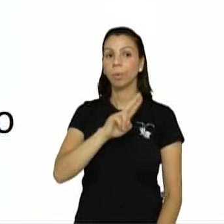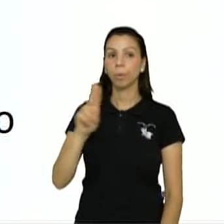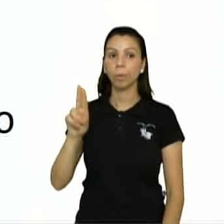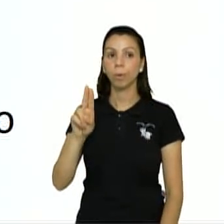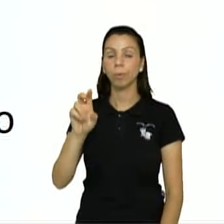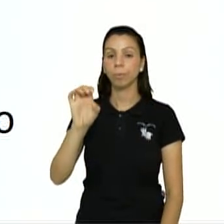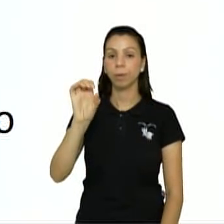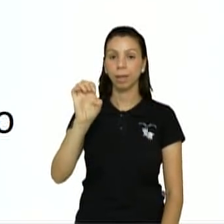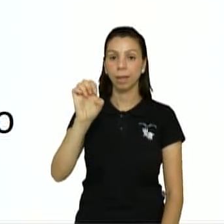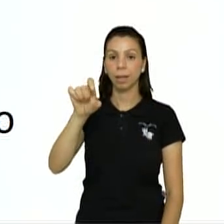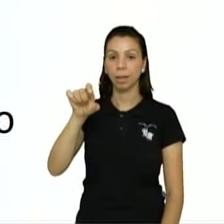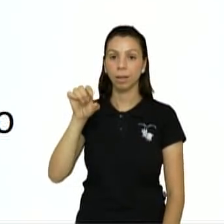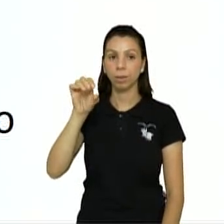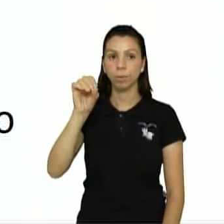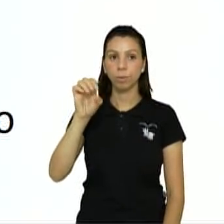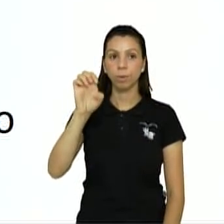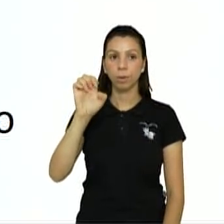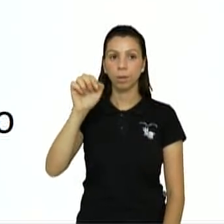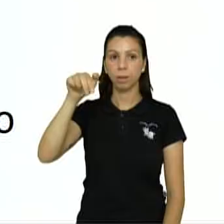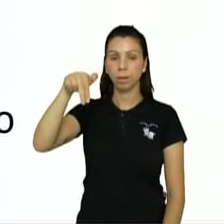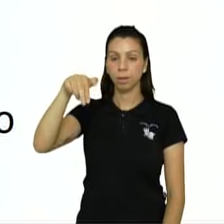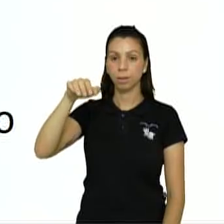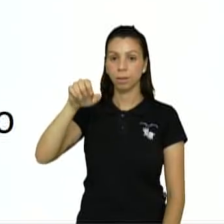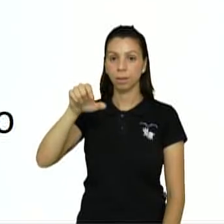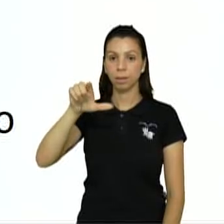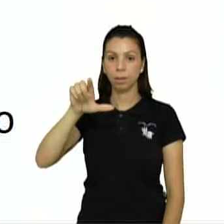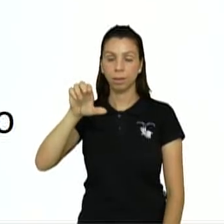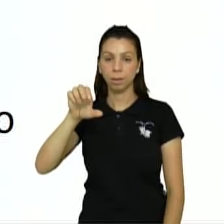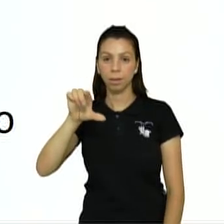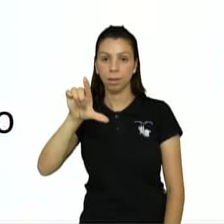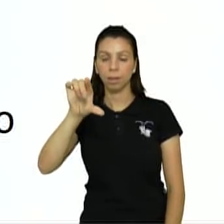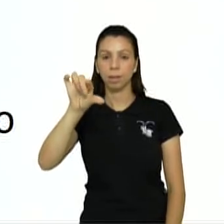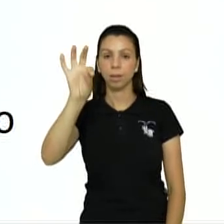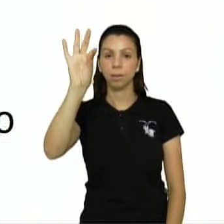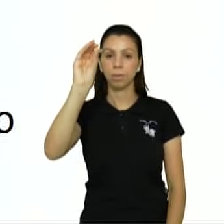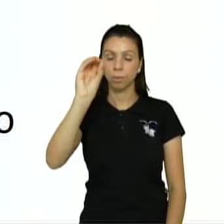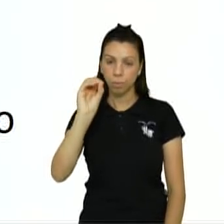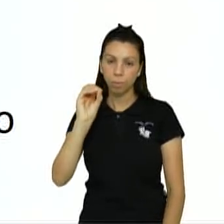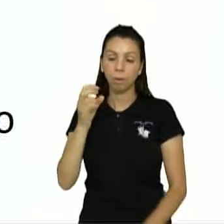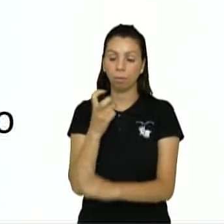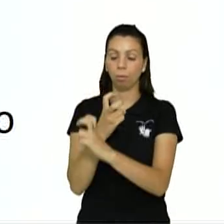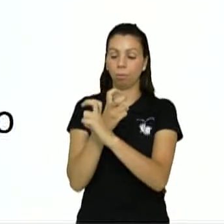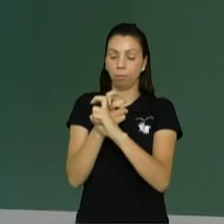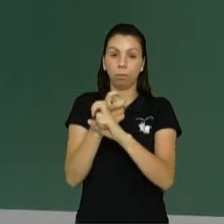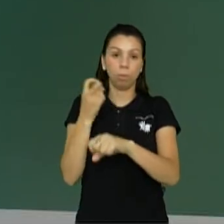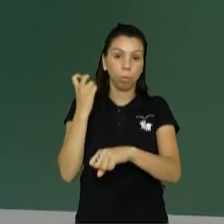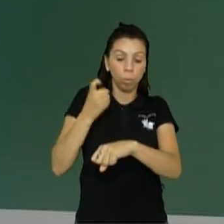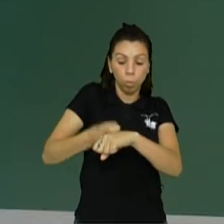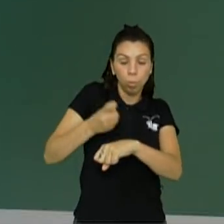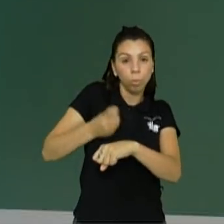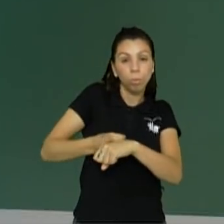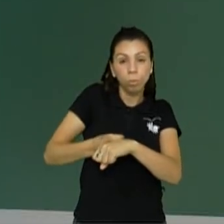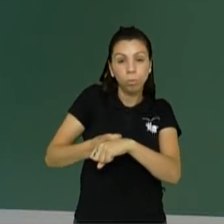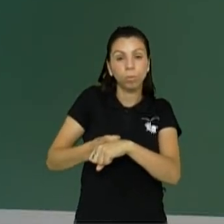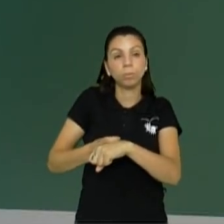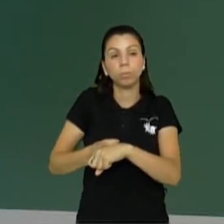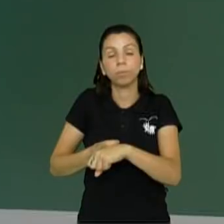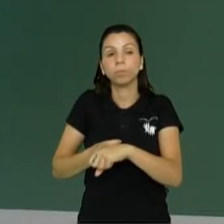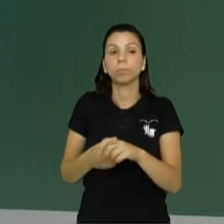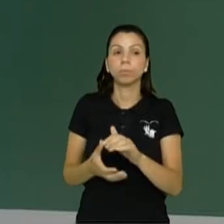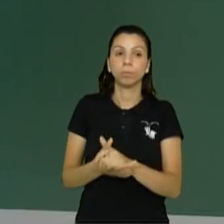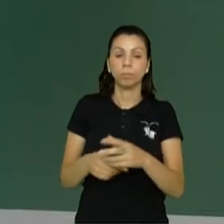exoesqueleto. Esse esqueleto externo, ele é rígido e impermeável. E ele pode ser de duas substâncias,